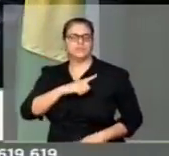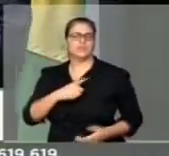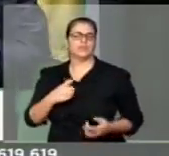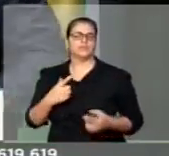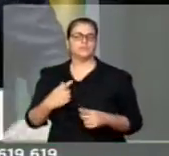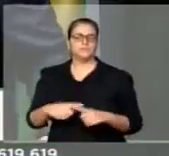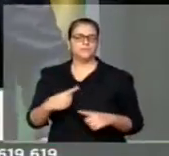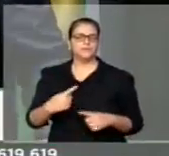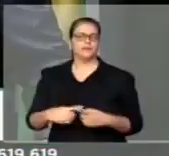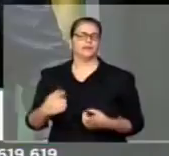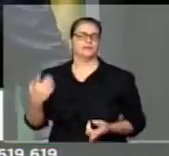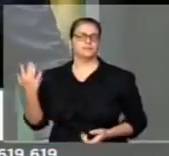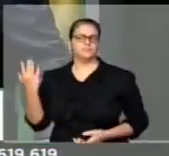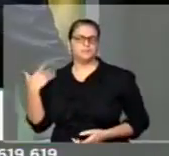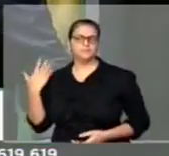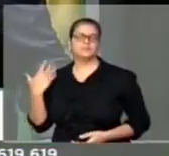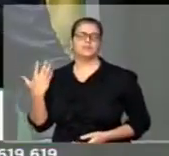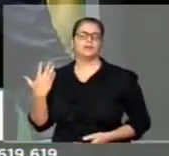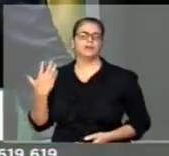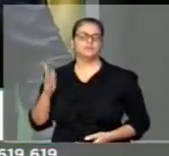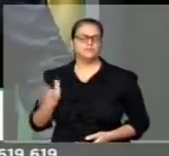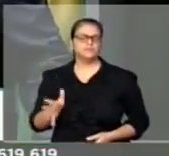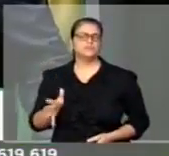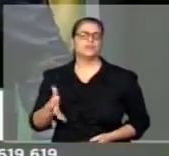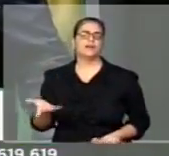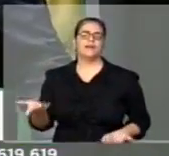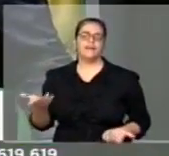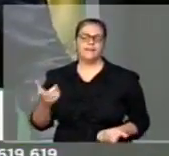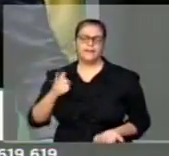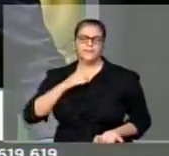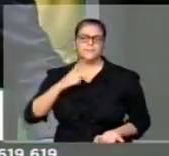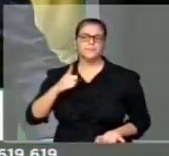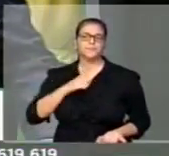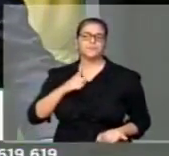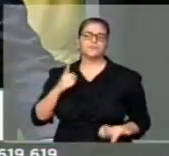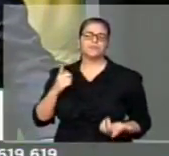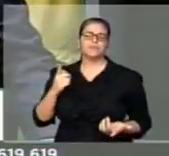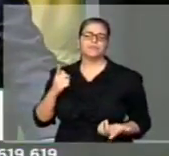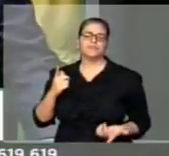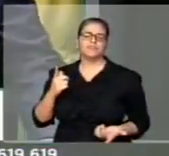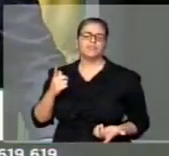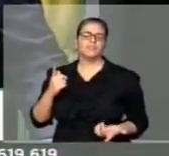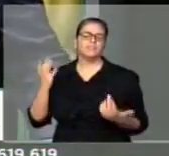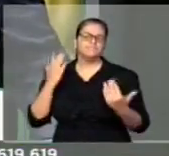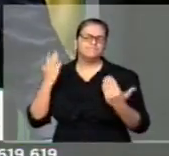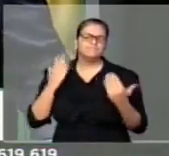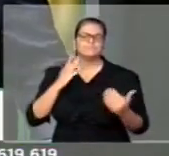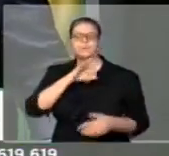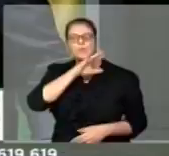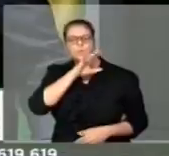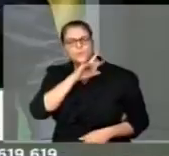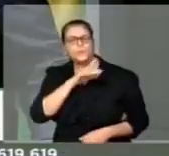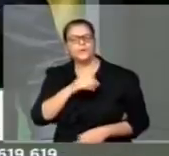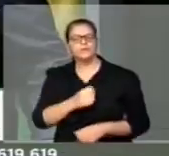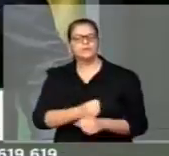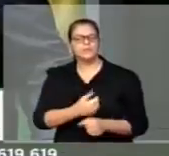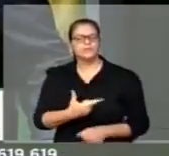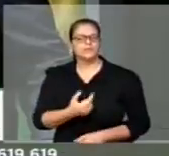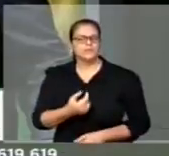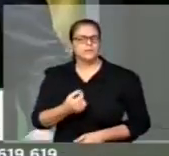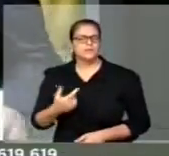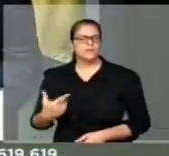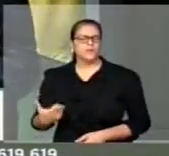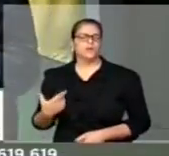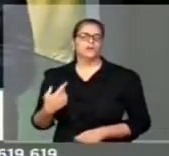inclusive, que foi questionada desde 2012 por nós, quando ainda militava no PMDB, junto com um grupo de parlamentares